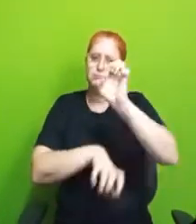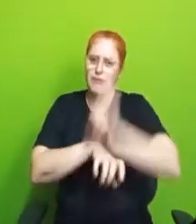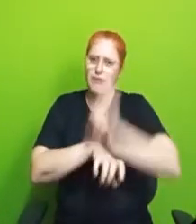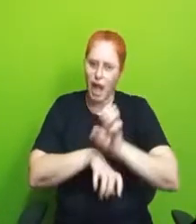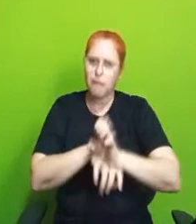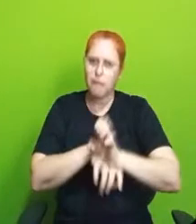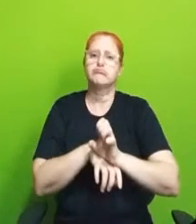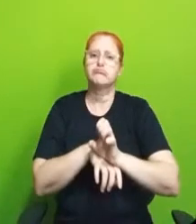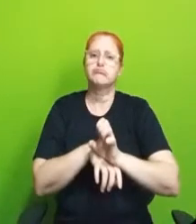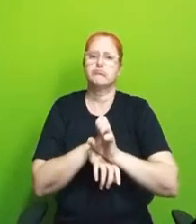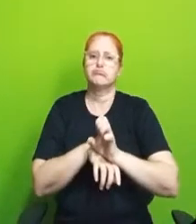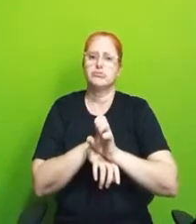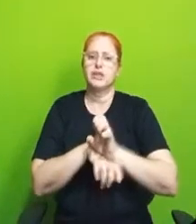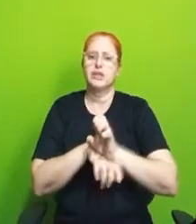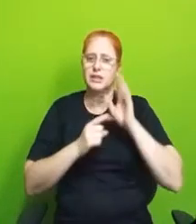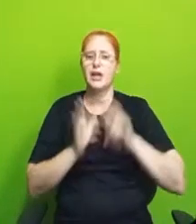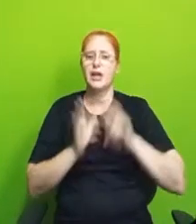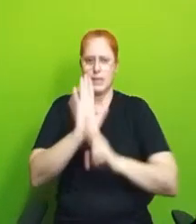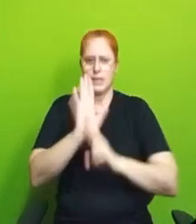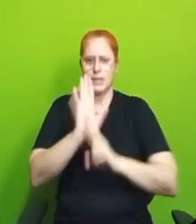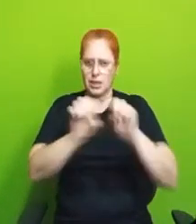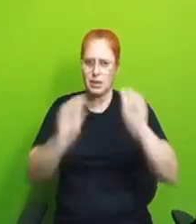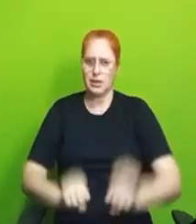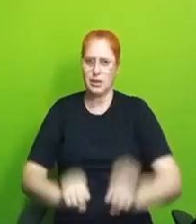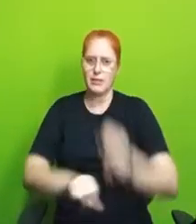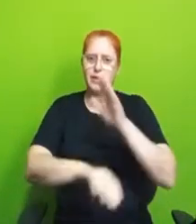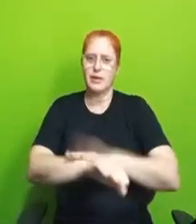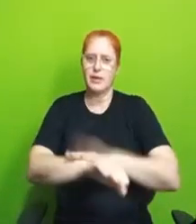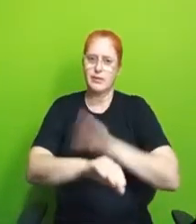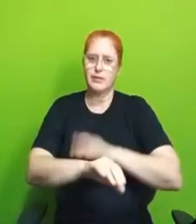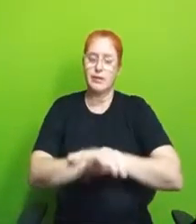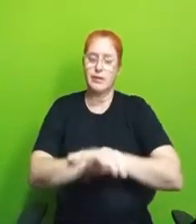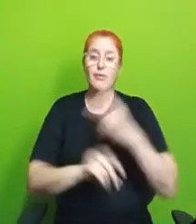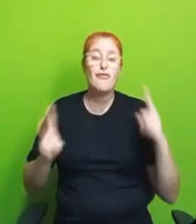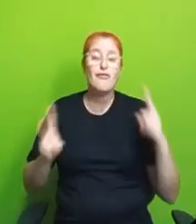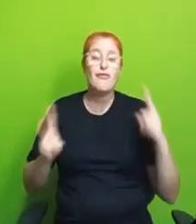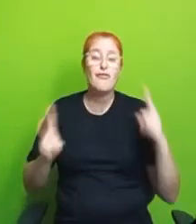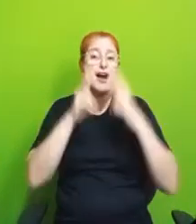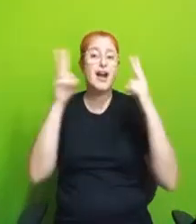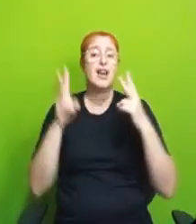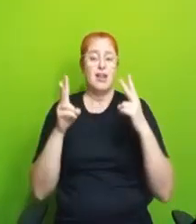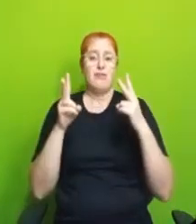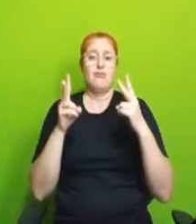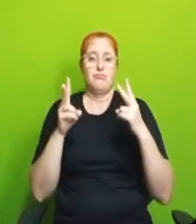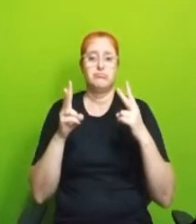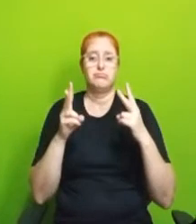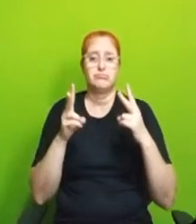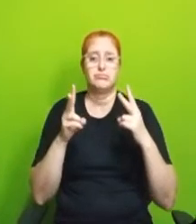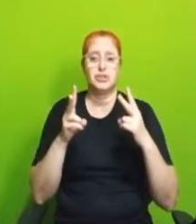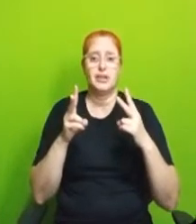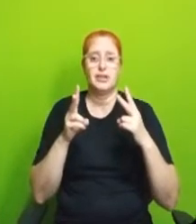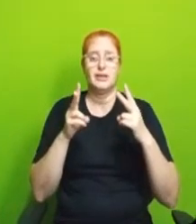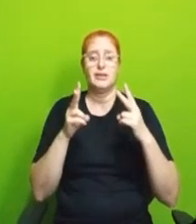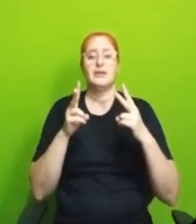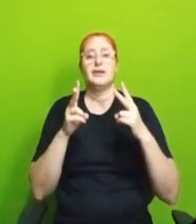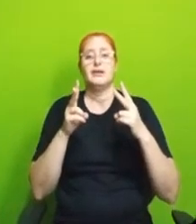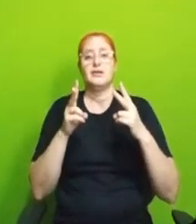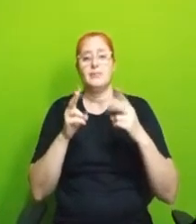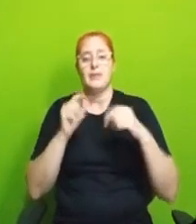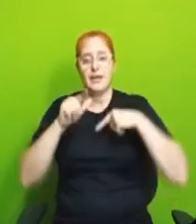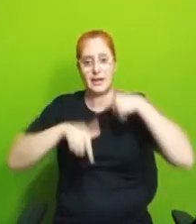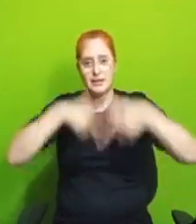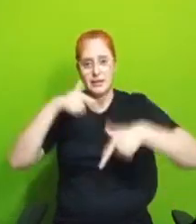sistema, como um tempo extremamente valioso para a sustentação da ação do Estado e para a reprodução social, para a